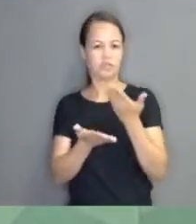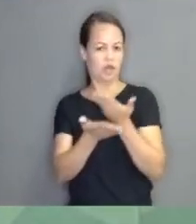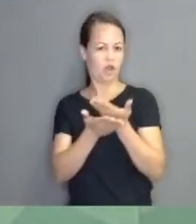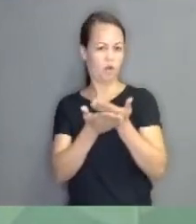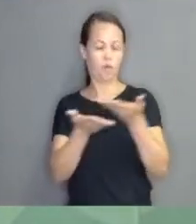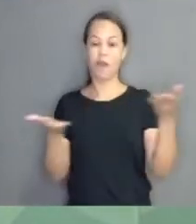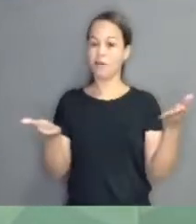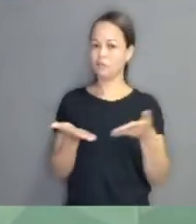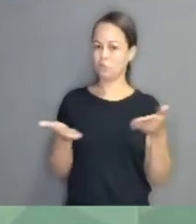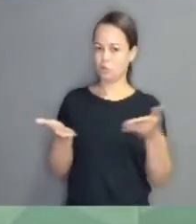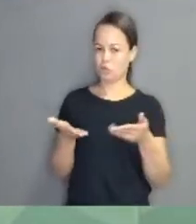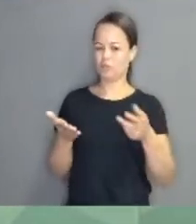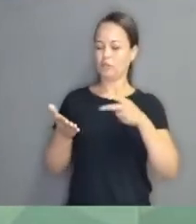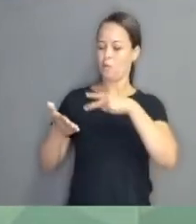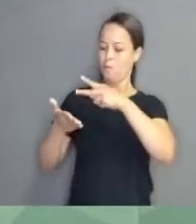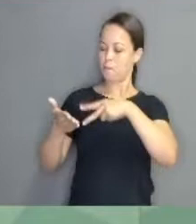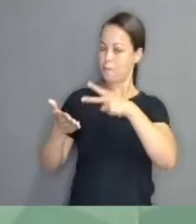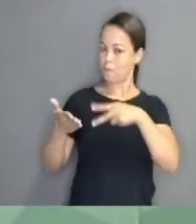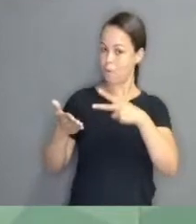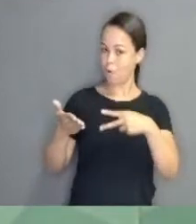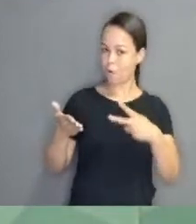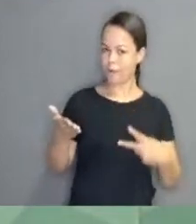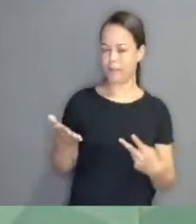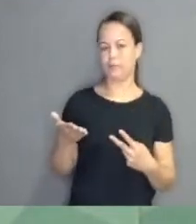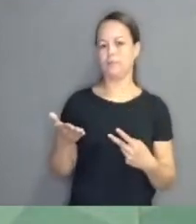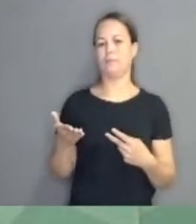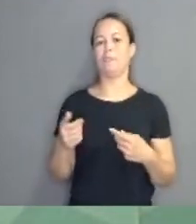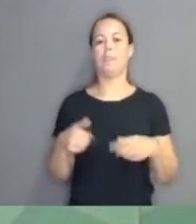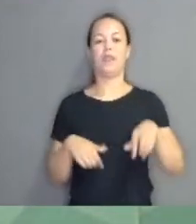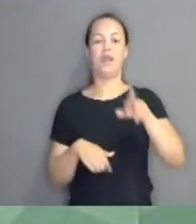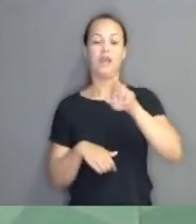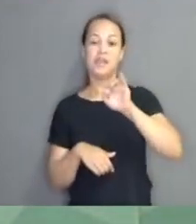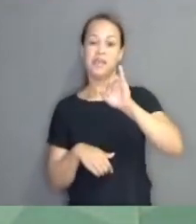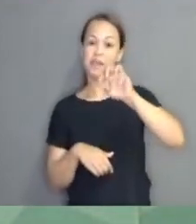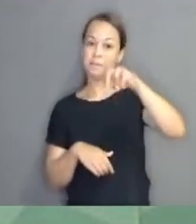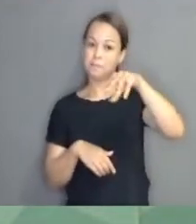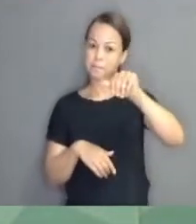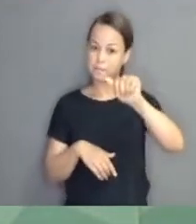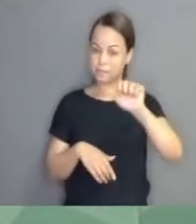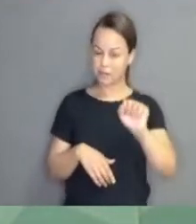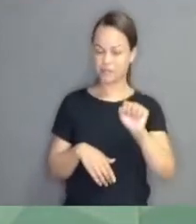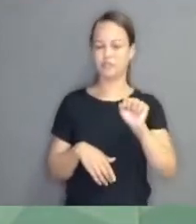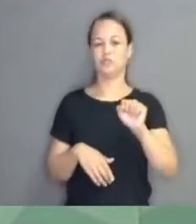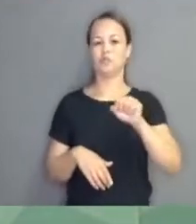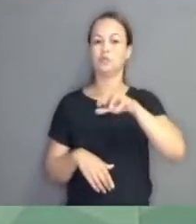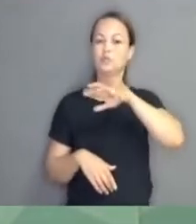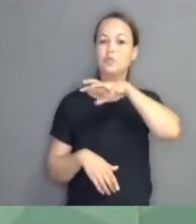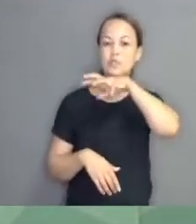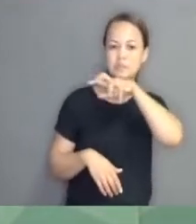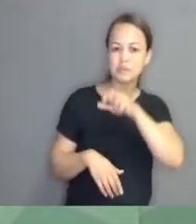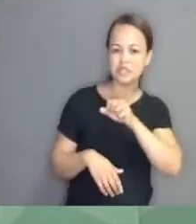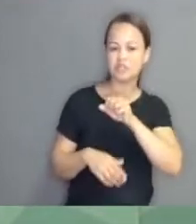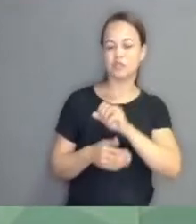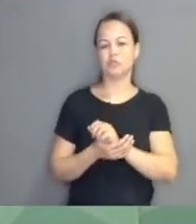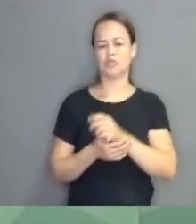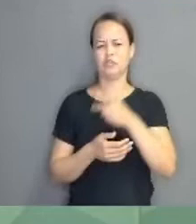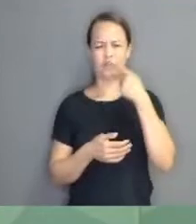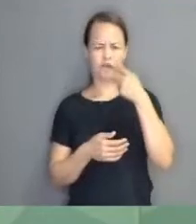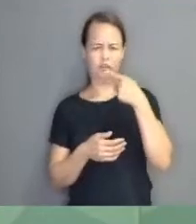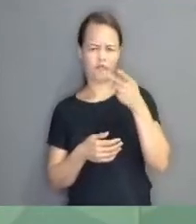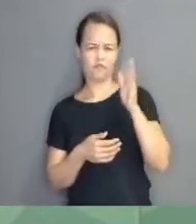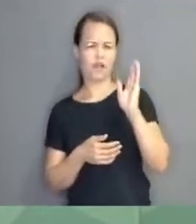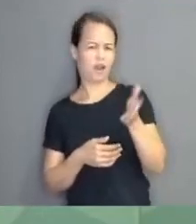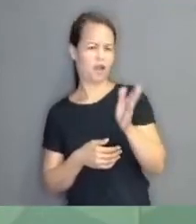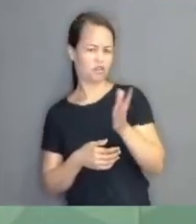vocês um poema que se chama rima dos bichos que já ouviu falar já